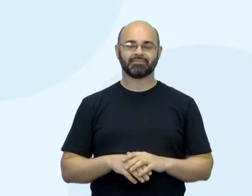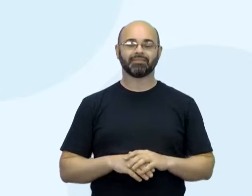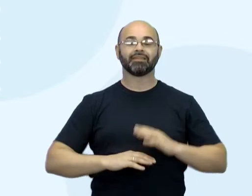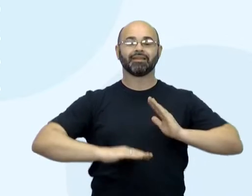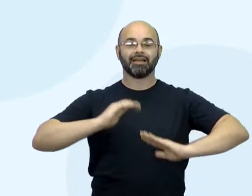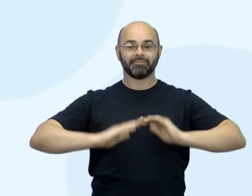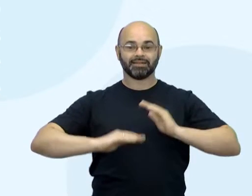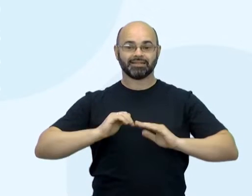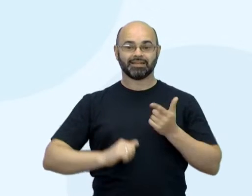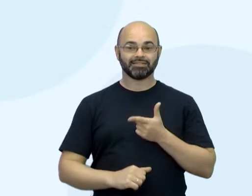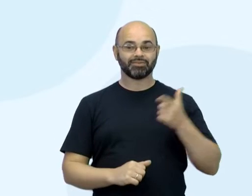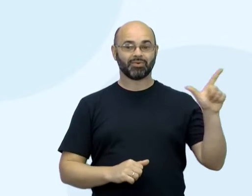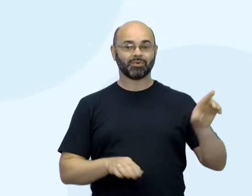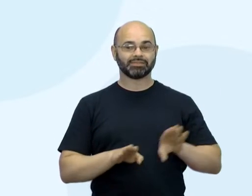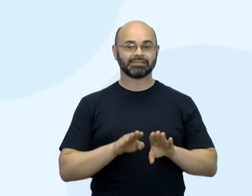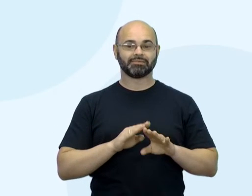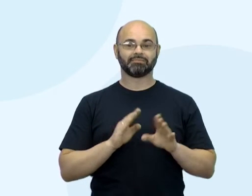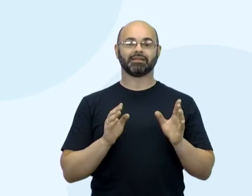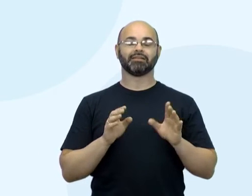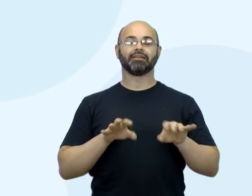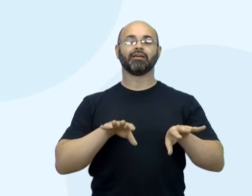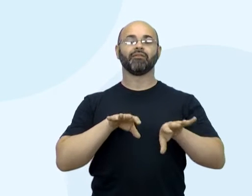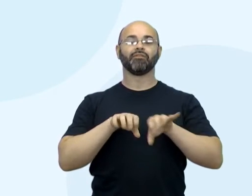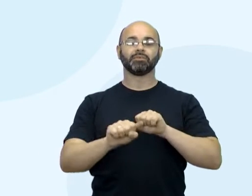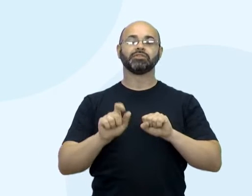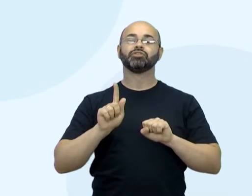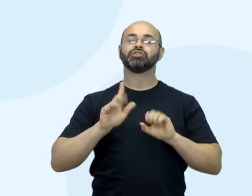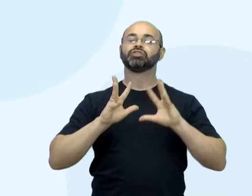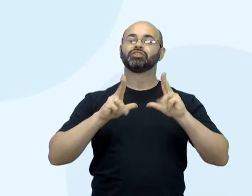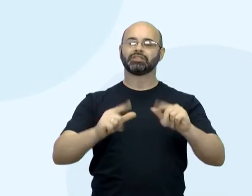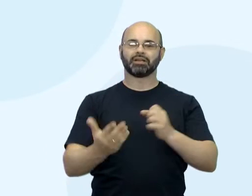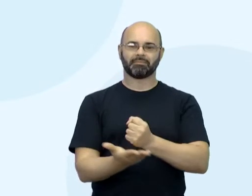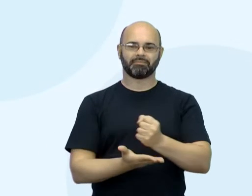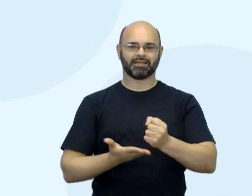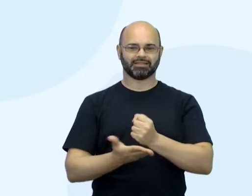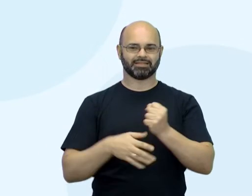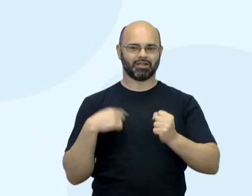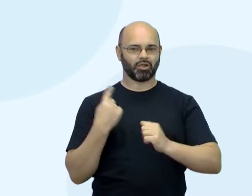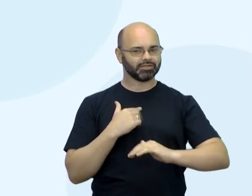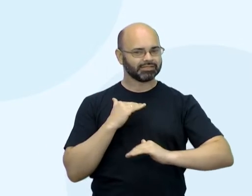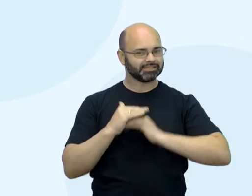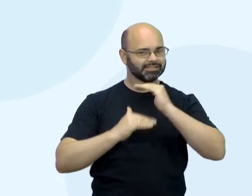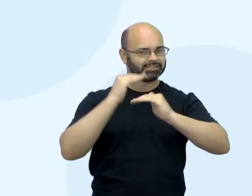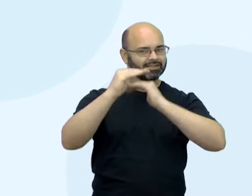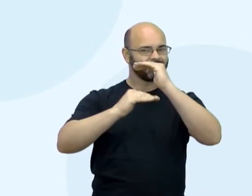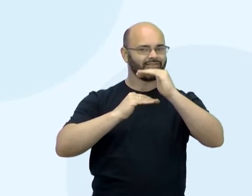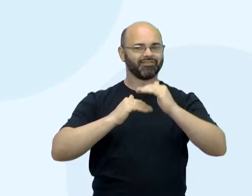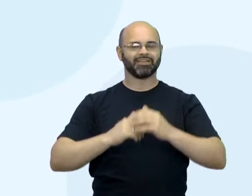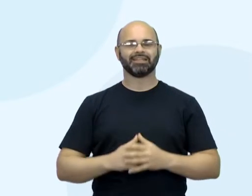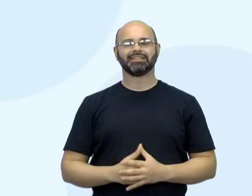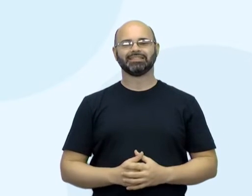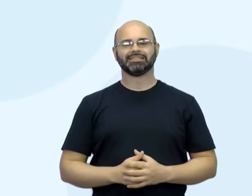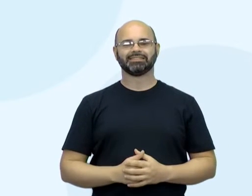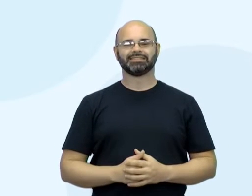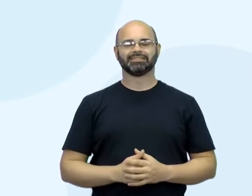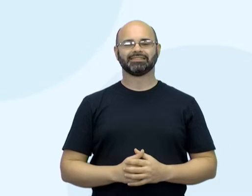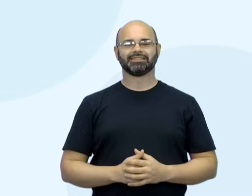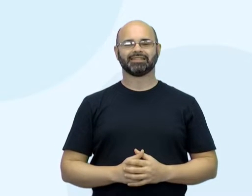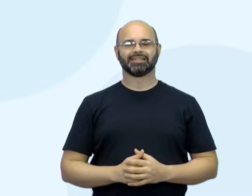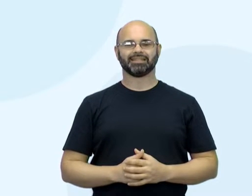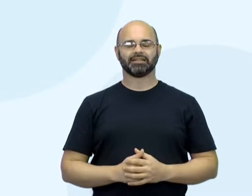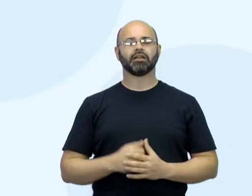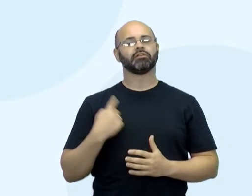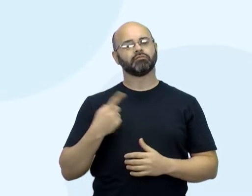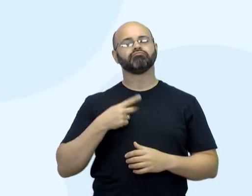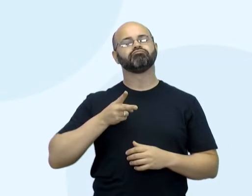aí da formação geral básica que a gente quer desenvolver, e para isso a gente tem que dar continuidade aqui